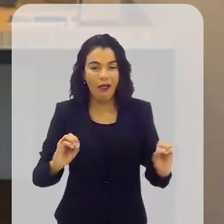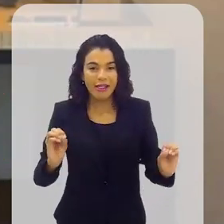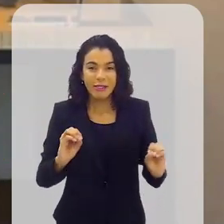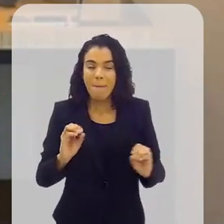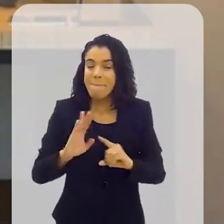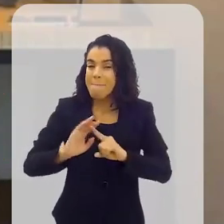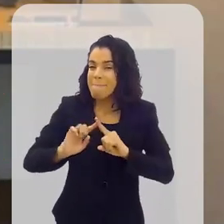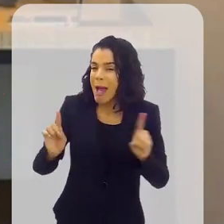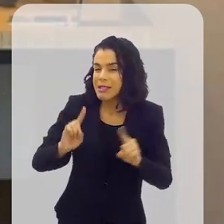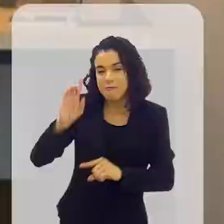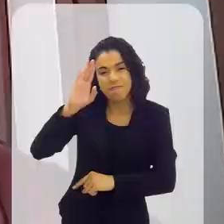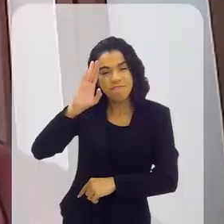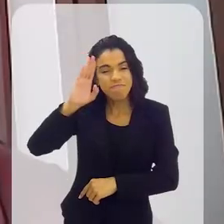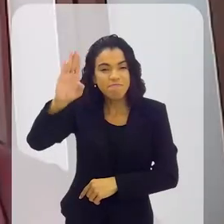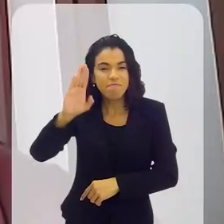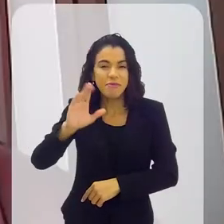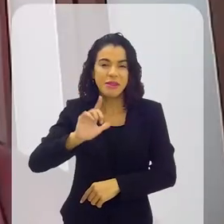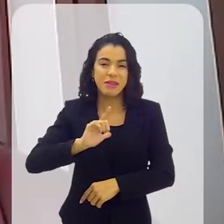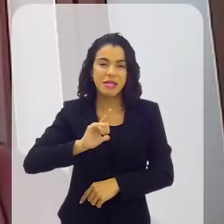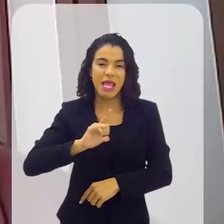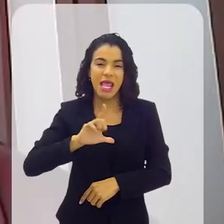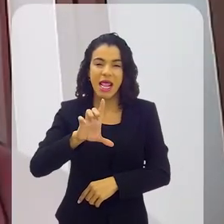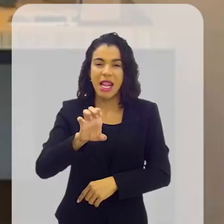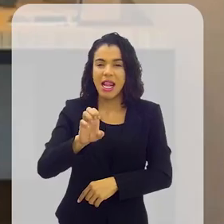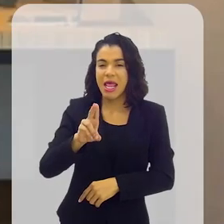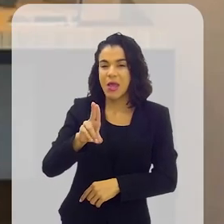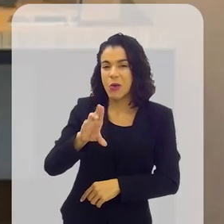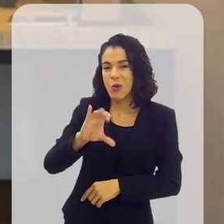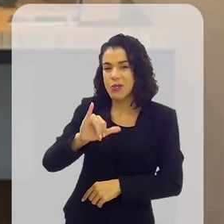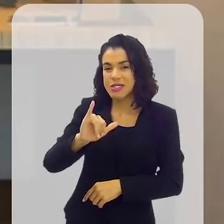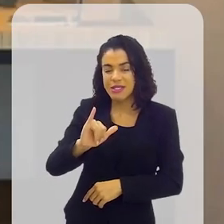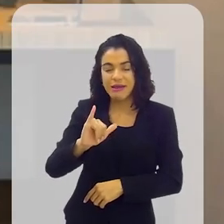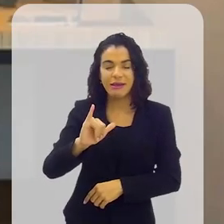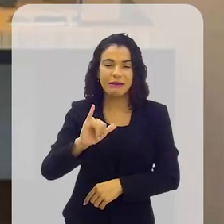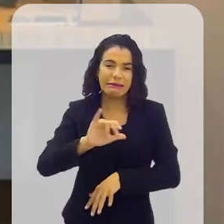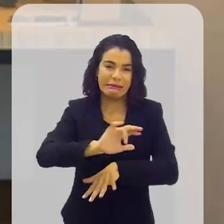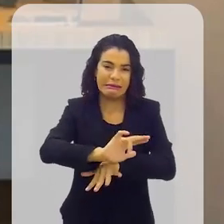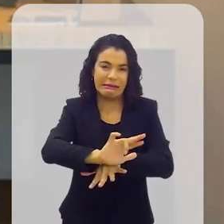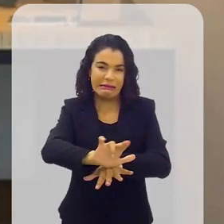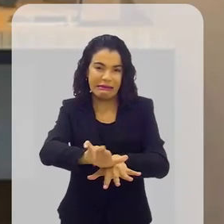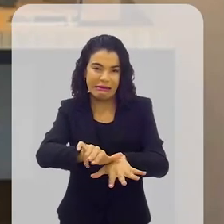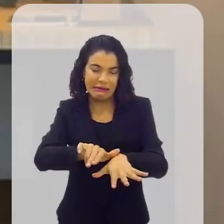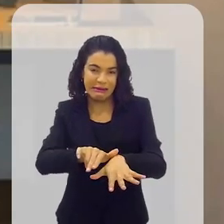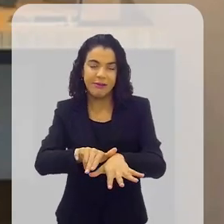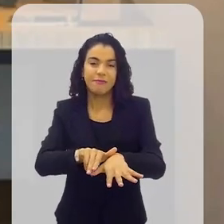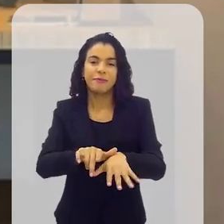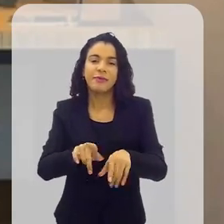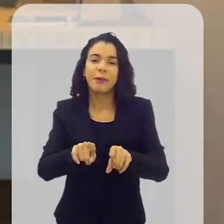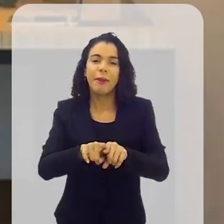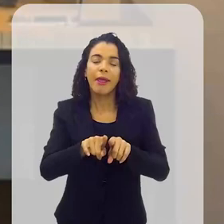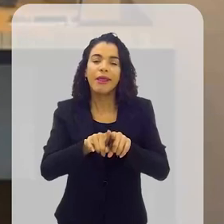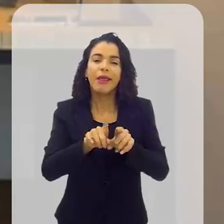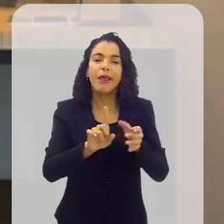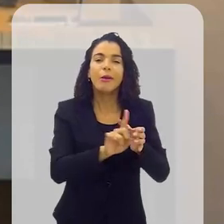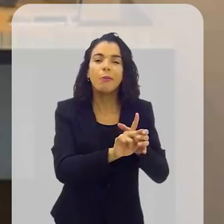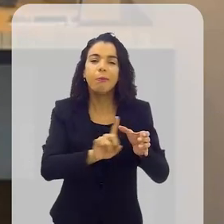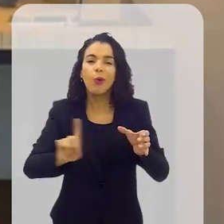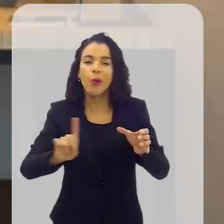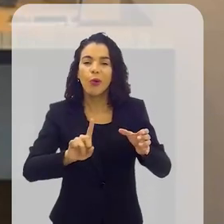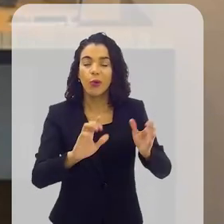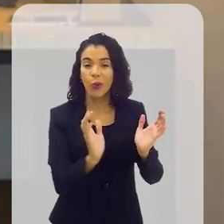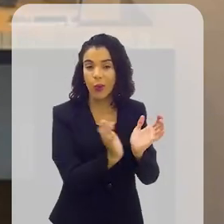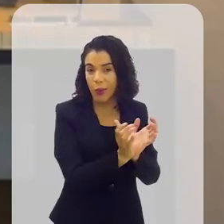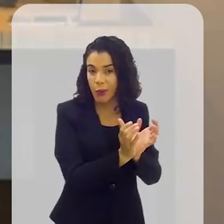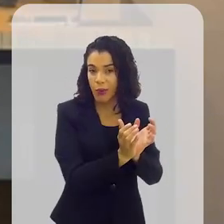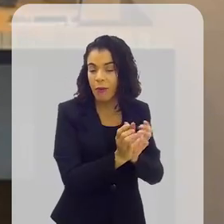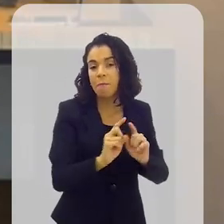tanto, mas que foram fundamentais. A gente tem o Biro, Nelcy e os outros que como eu falei, acabaram saindo do